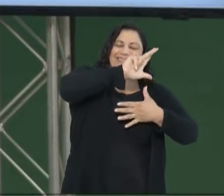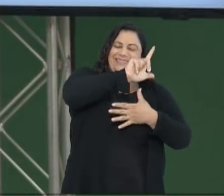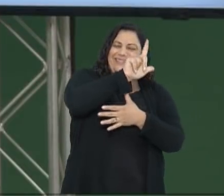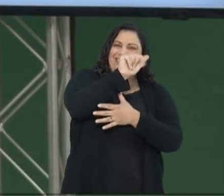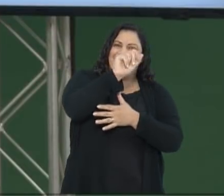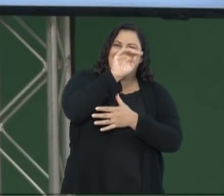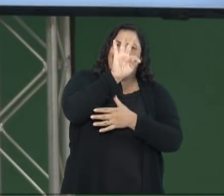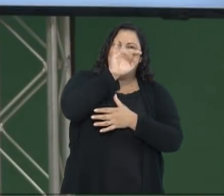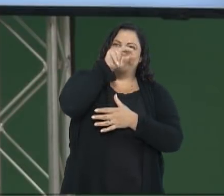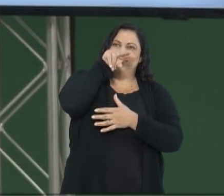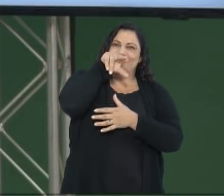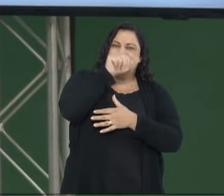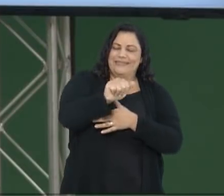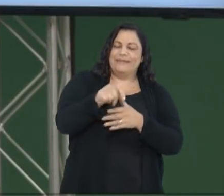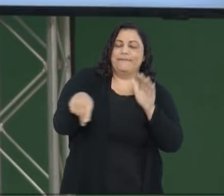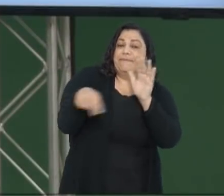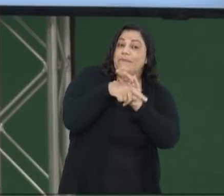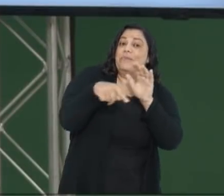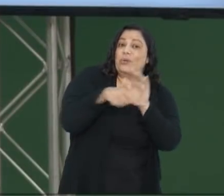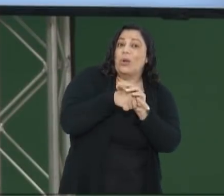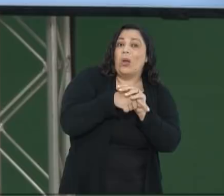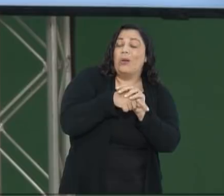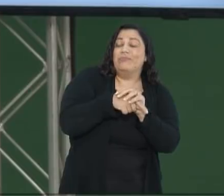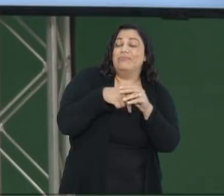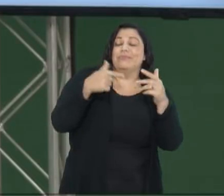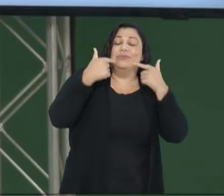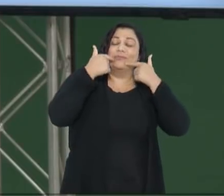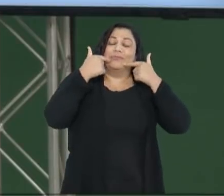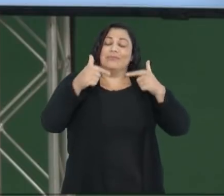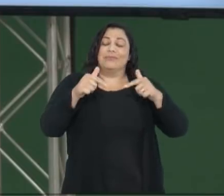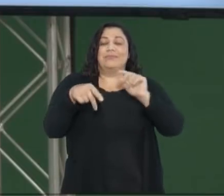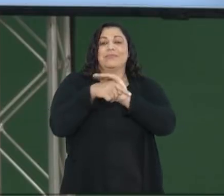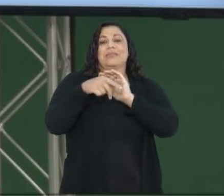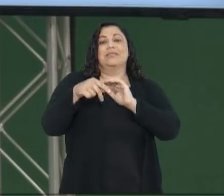próprio idioma que nós falamos do Brasil, por exemplo, né?